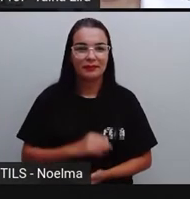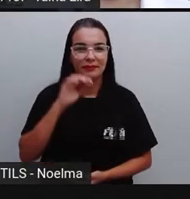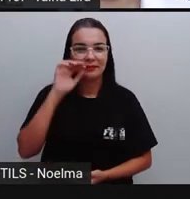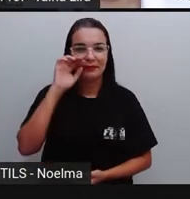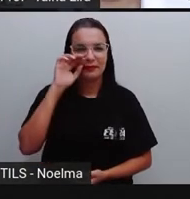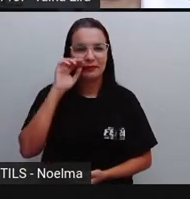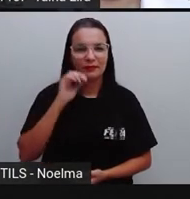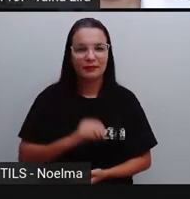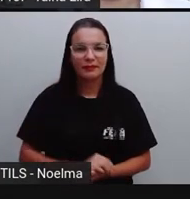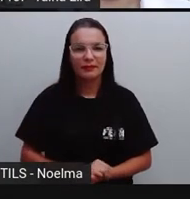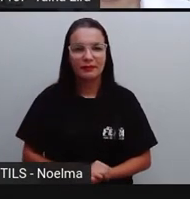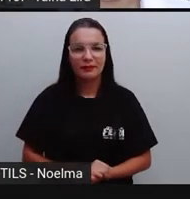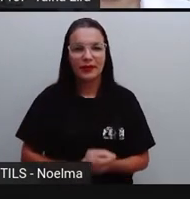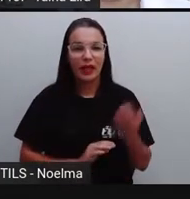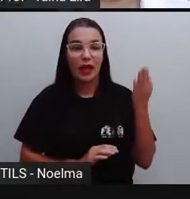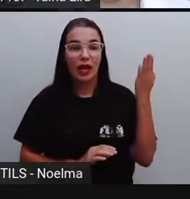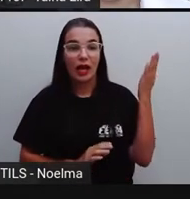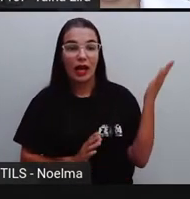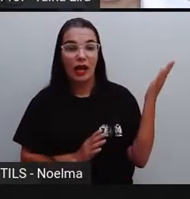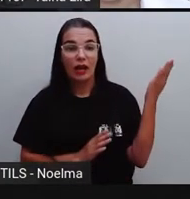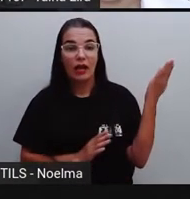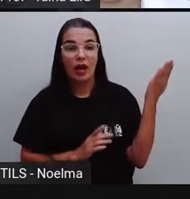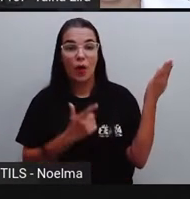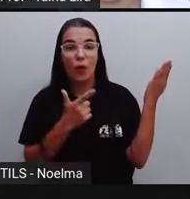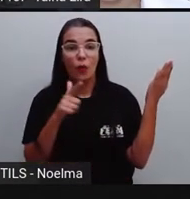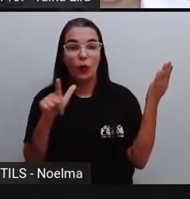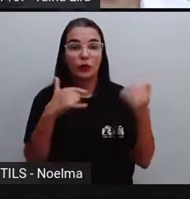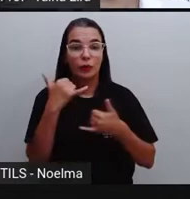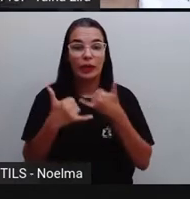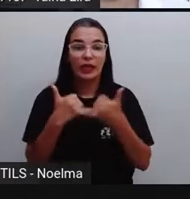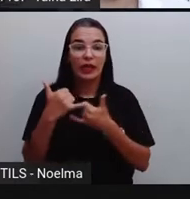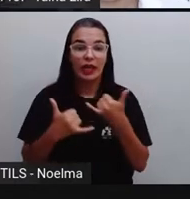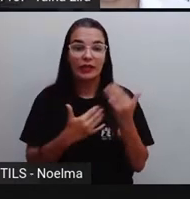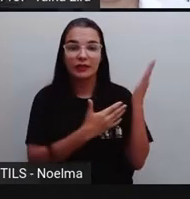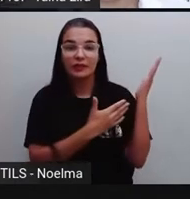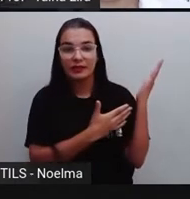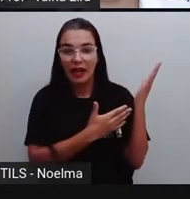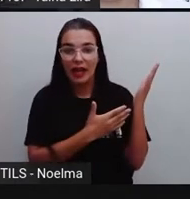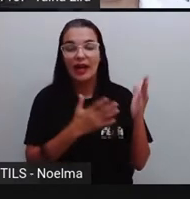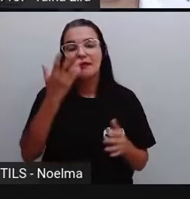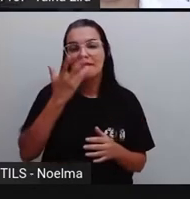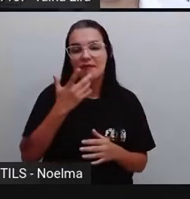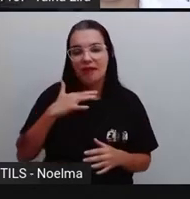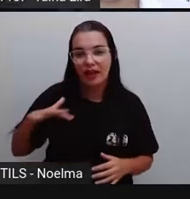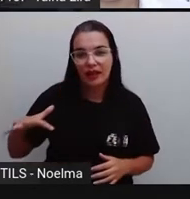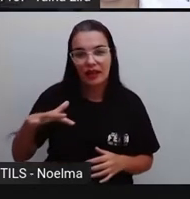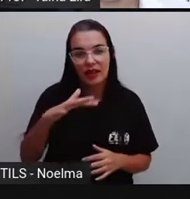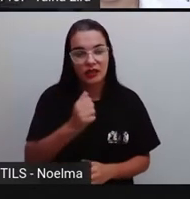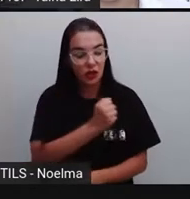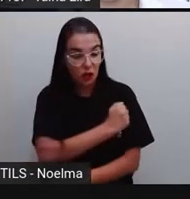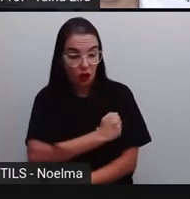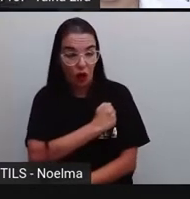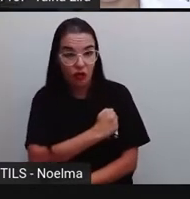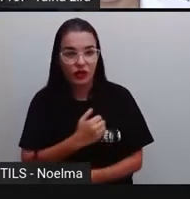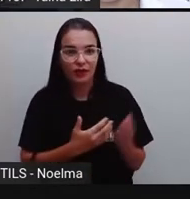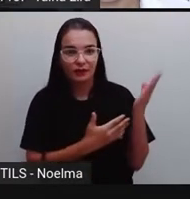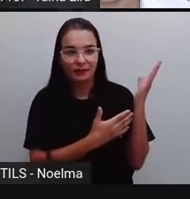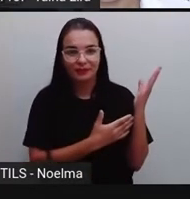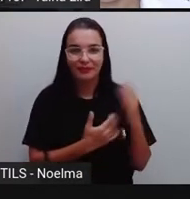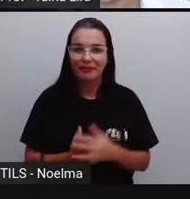Olha lá, mais um brinquedo aí, pensado aí para as crianças que gostam desse brinquedo.